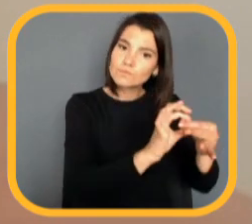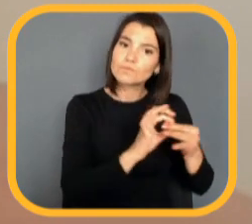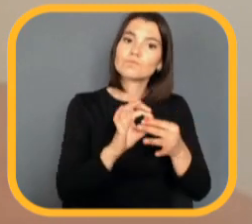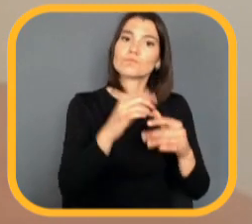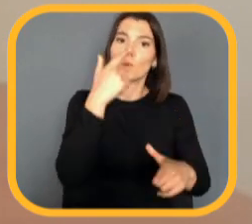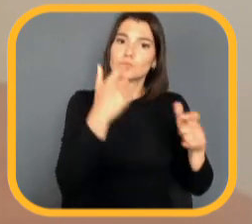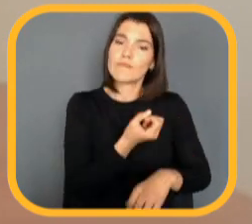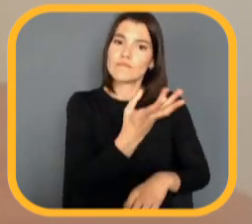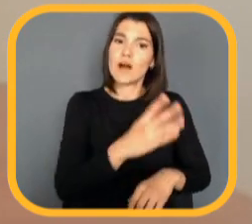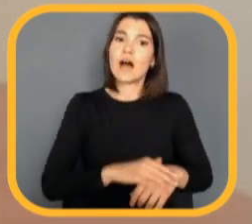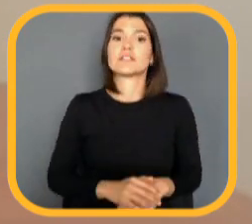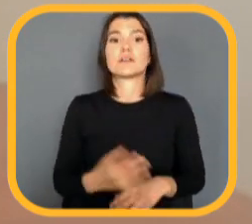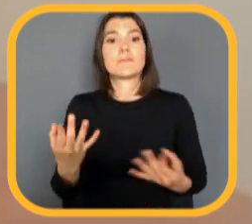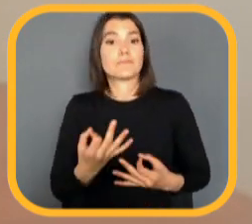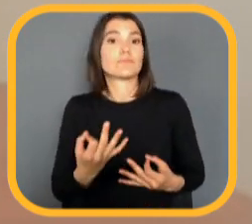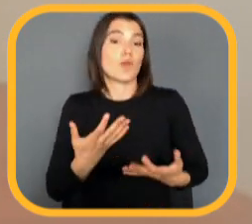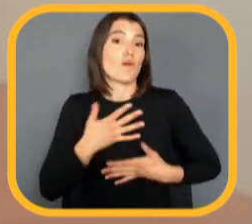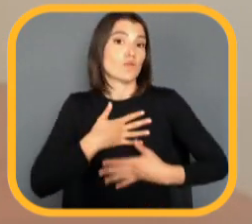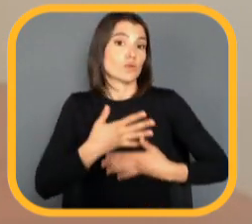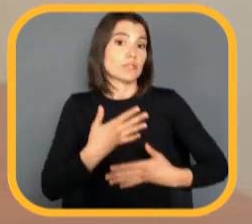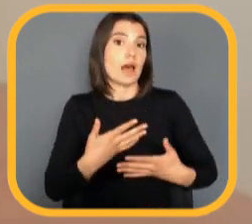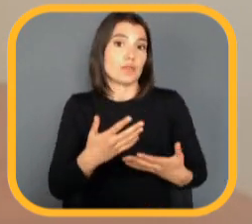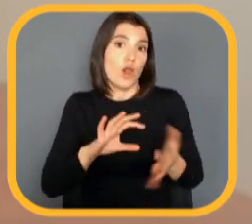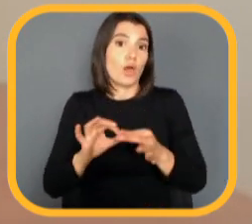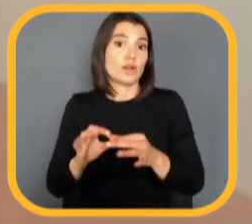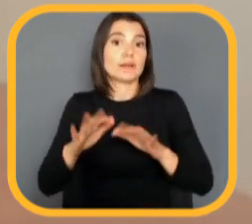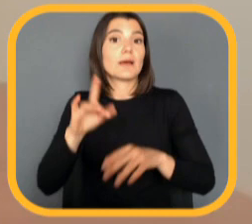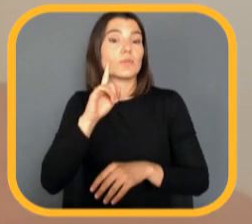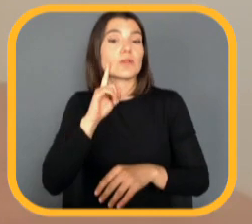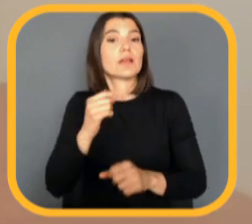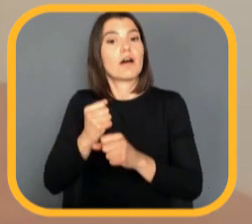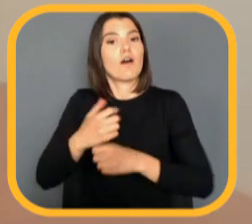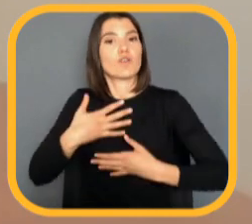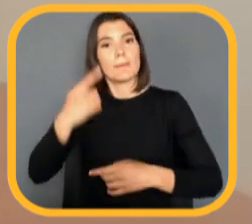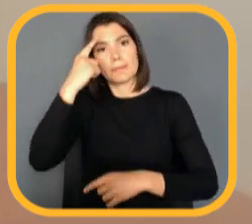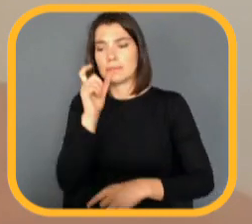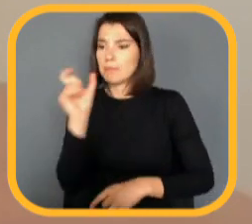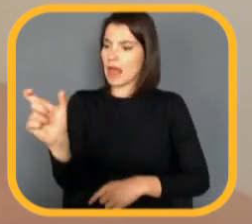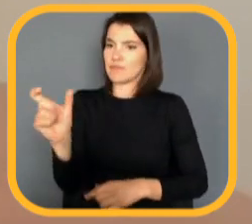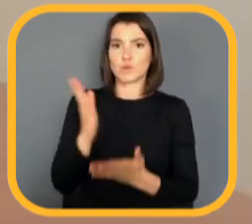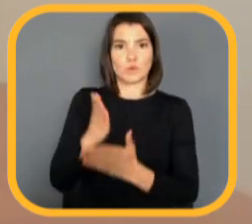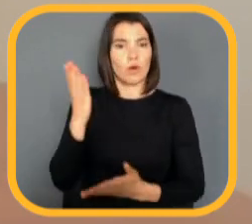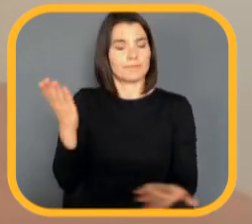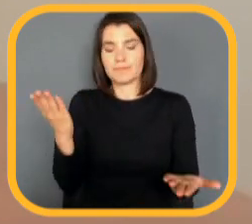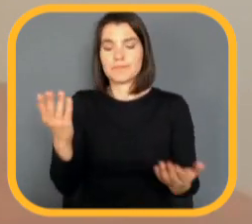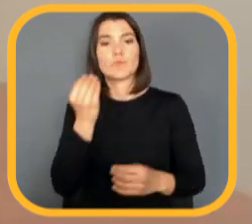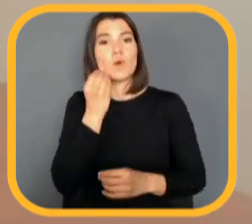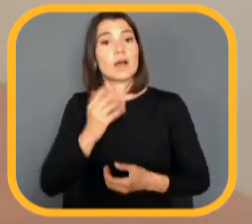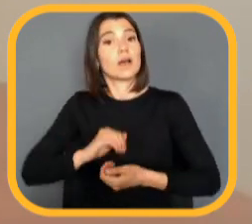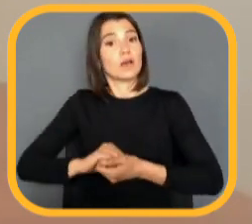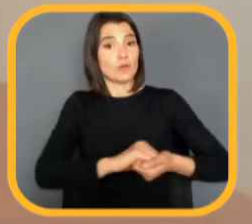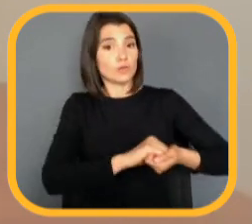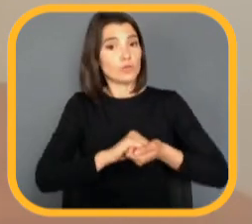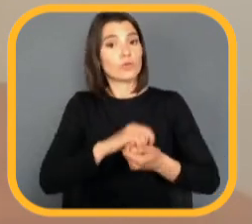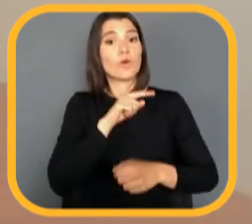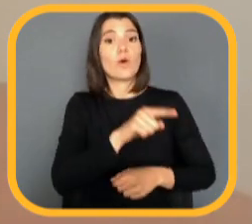cooperação mútua entre duas ou mais pessoas. Apesar de fazer sentido no voluntariado, é importante não reduzir o trabalho voluntário a este conceito. Isto é,